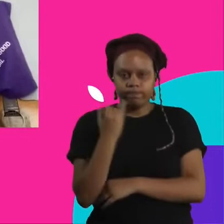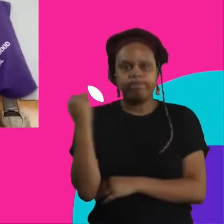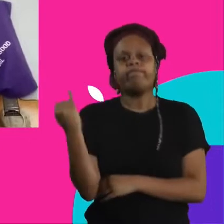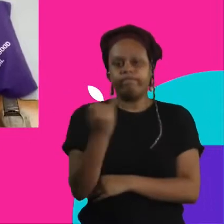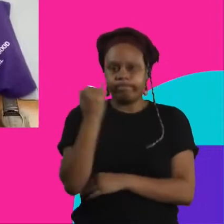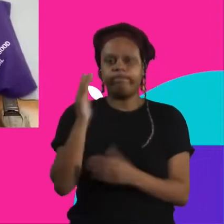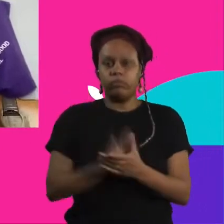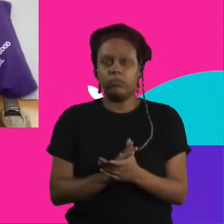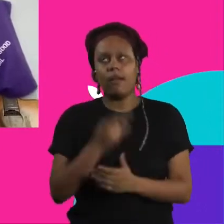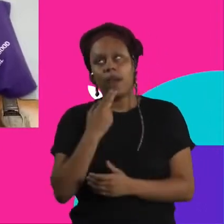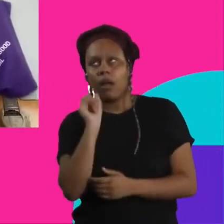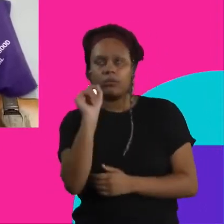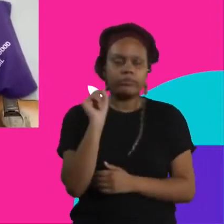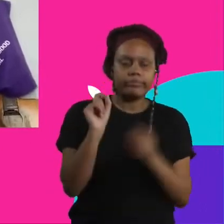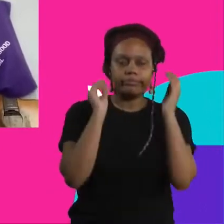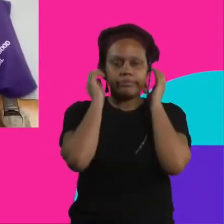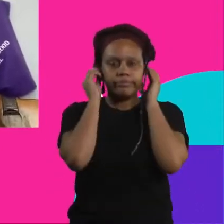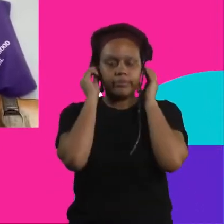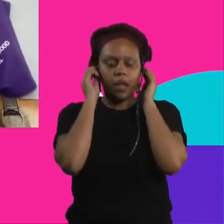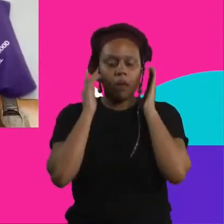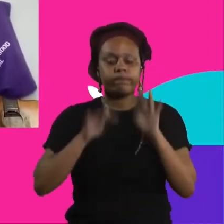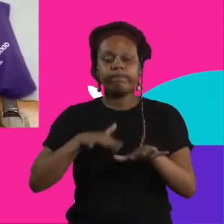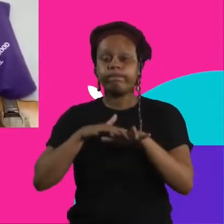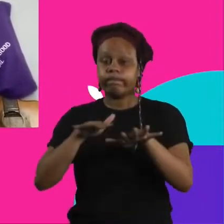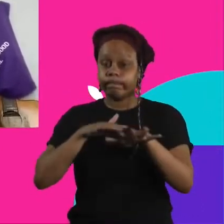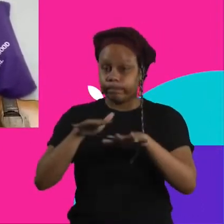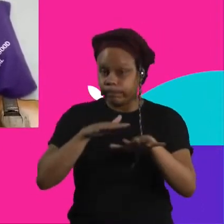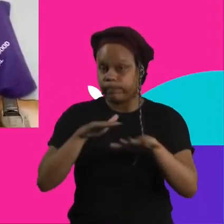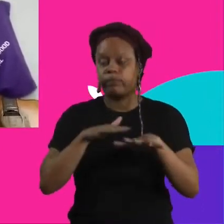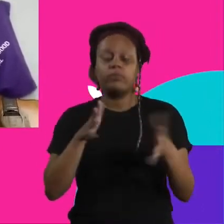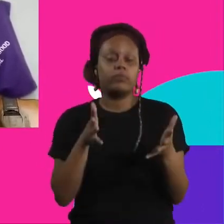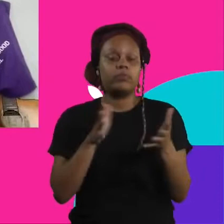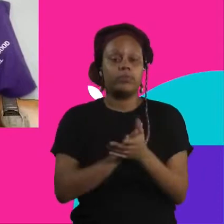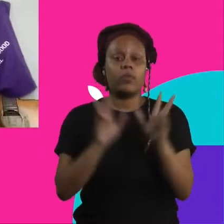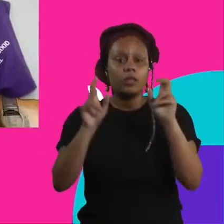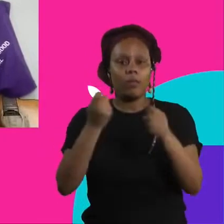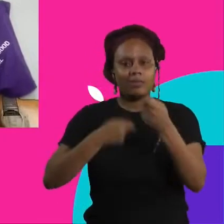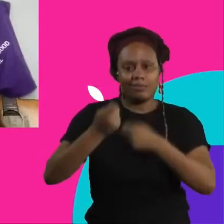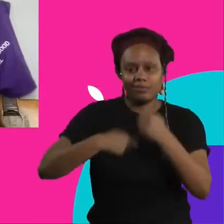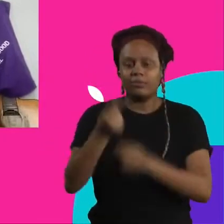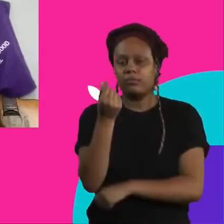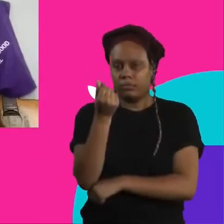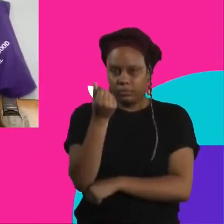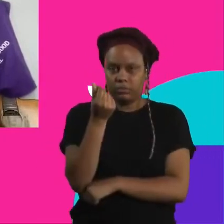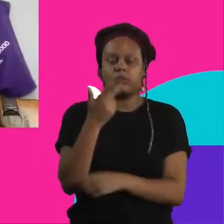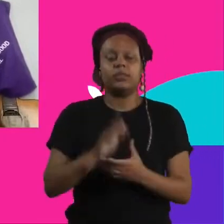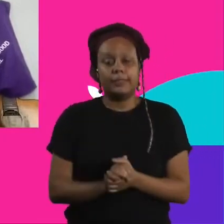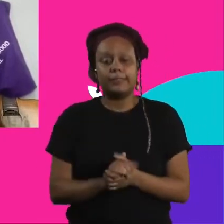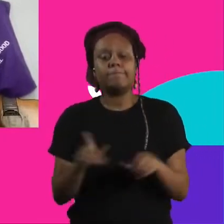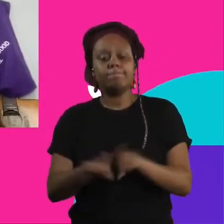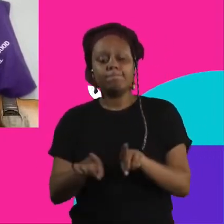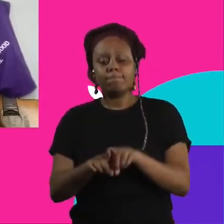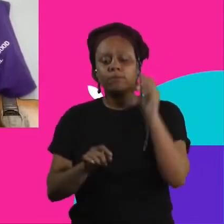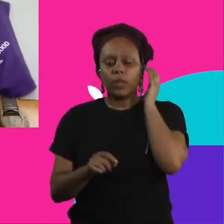de tendências, né? De alguns movimentos aí relacionados a finanças, dinheiro, né? E até na descrição